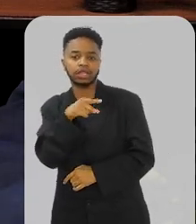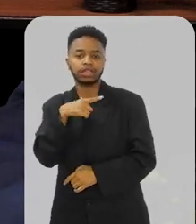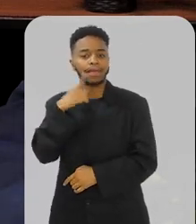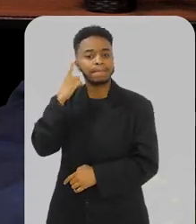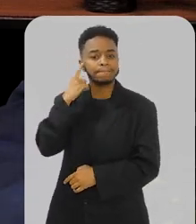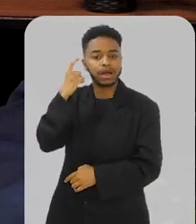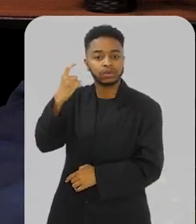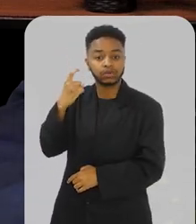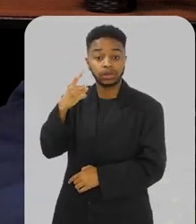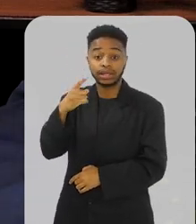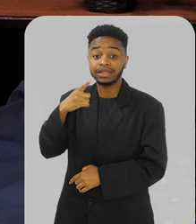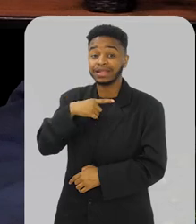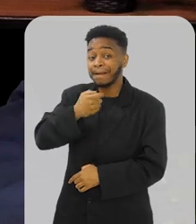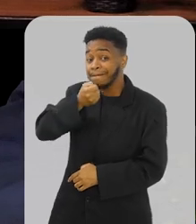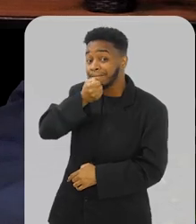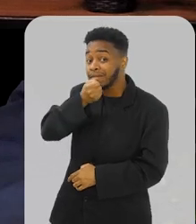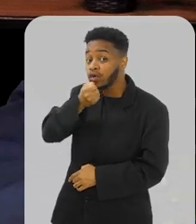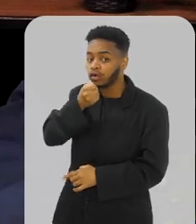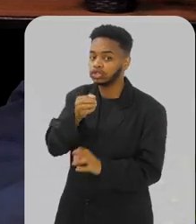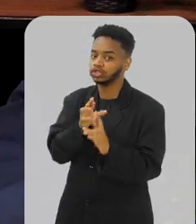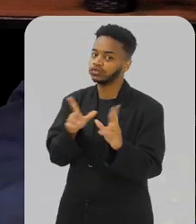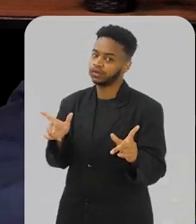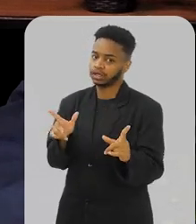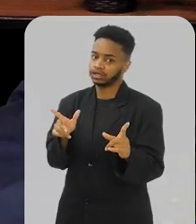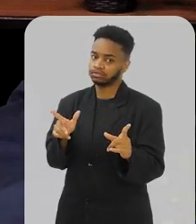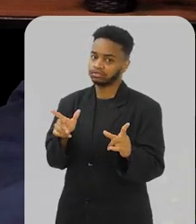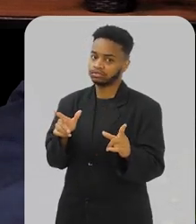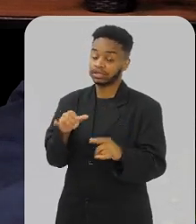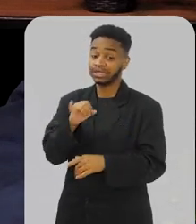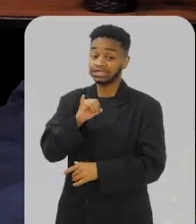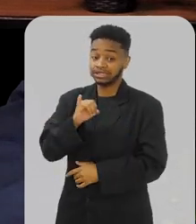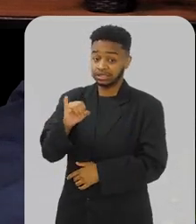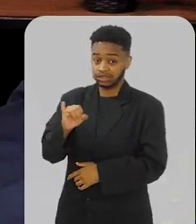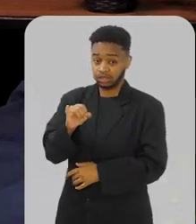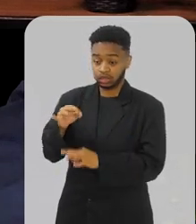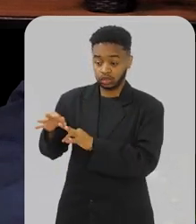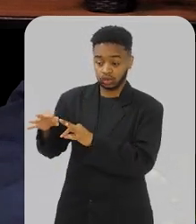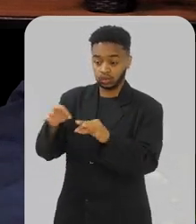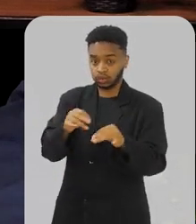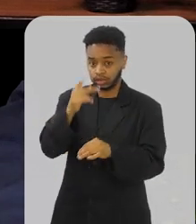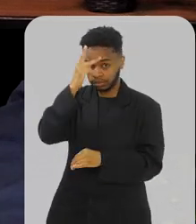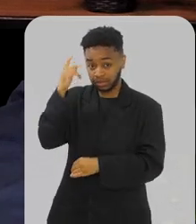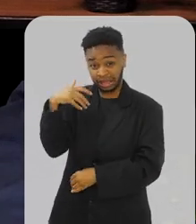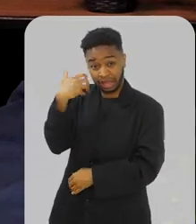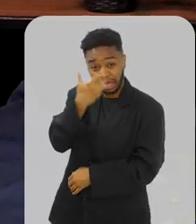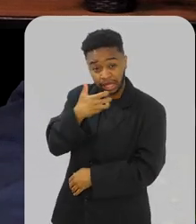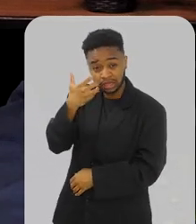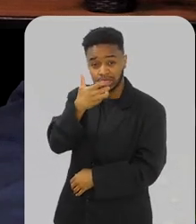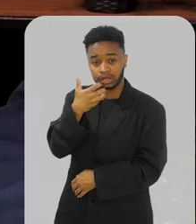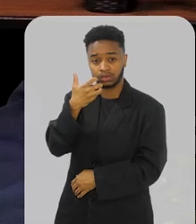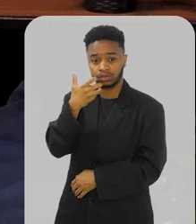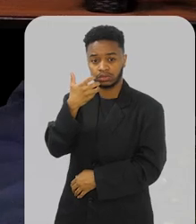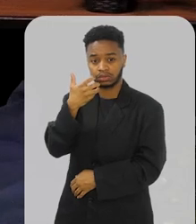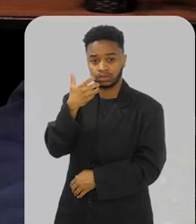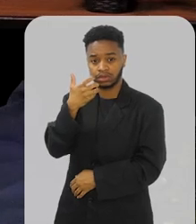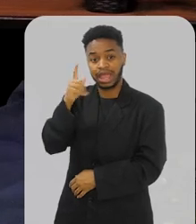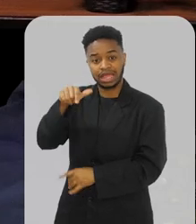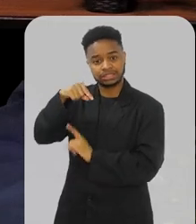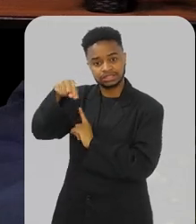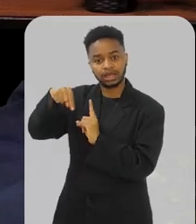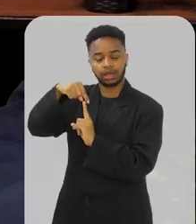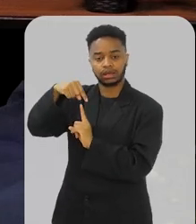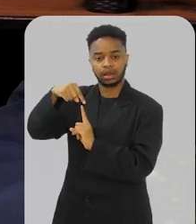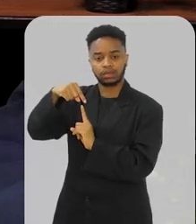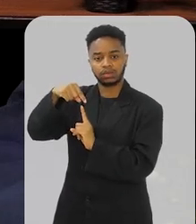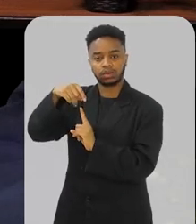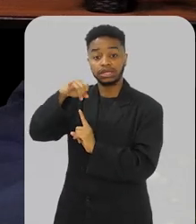faz barulho, ela faz microfone. Se tiver todo mundo cantando, é